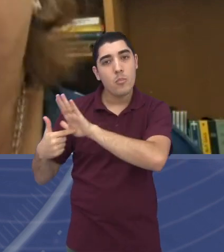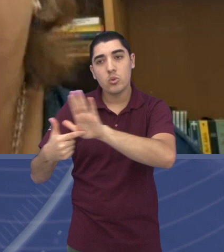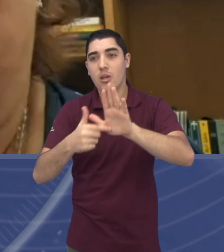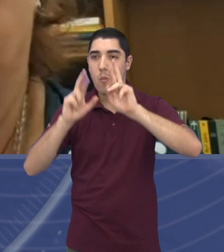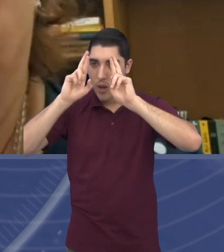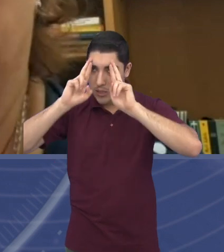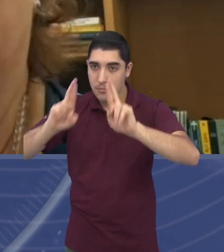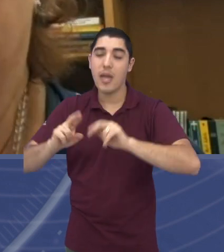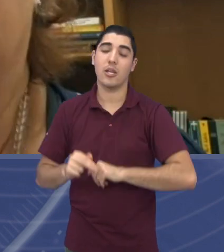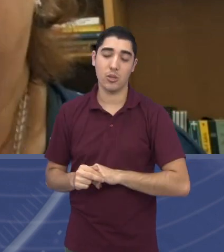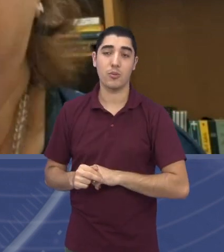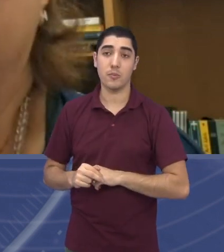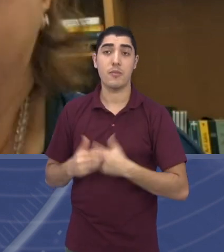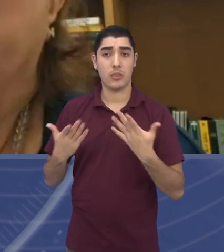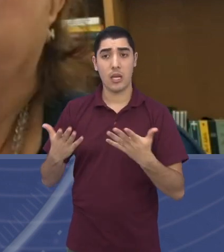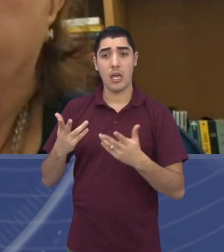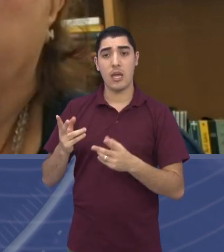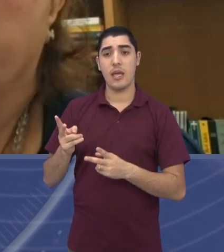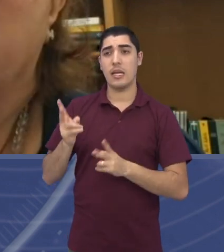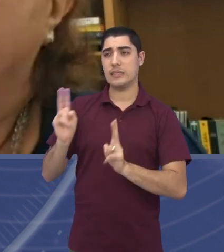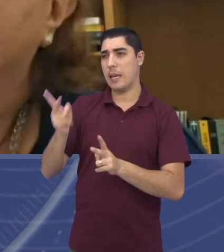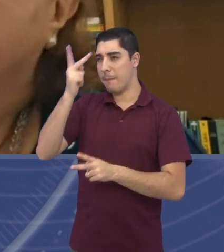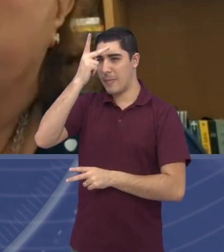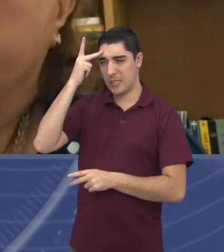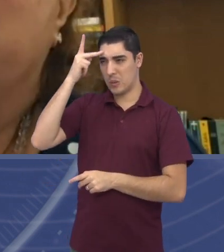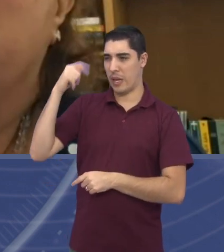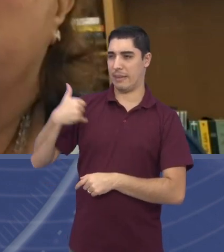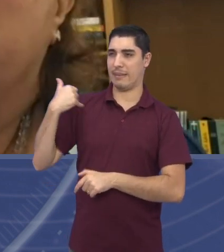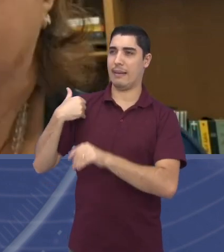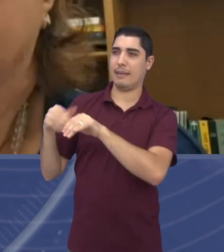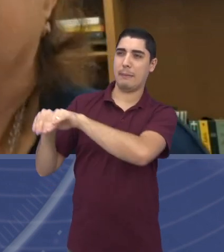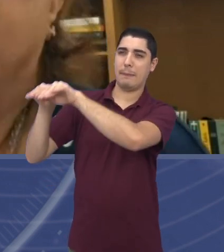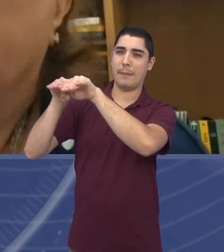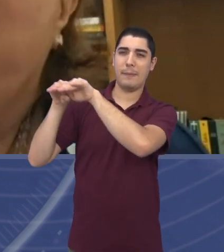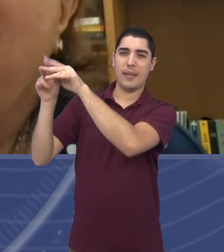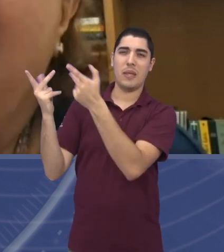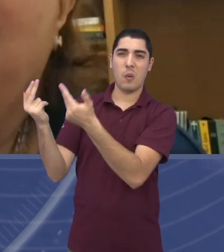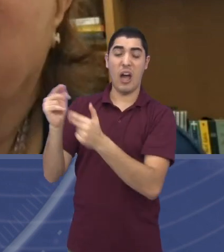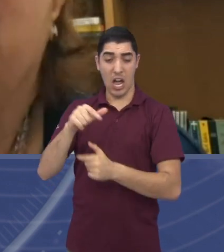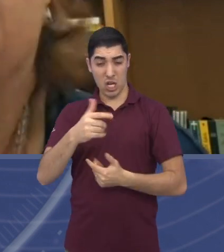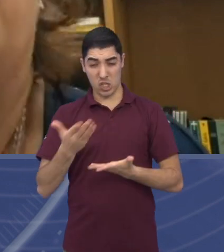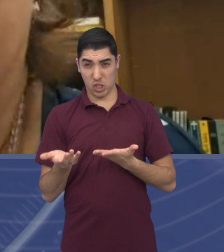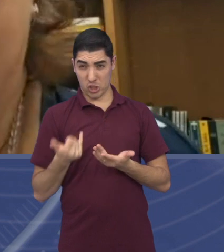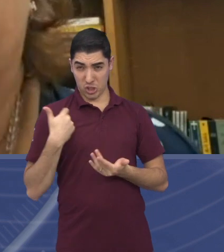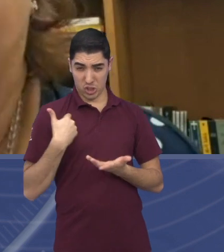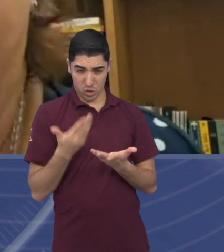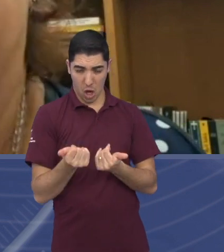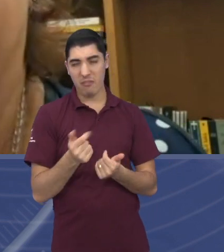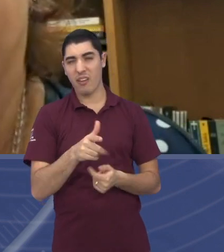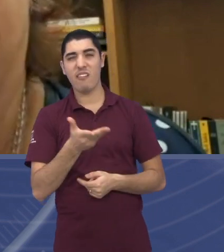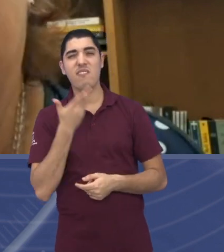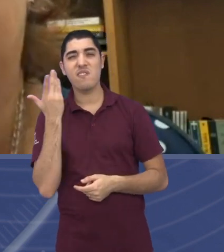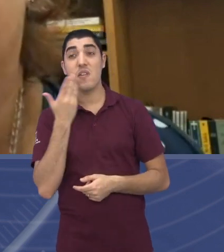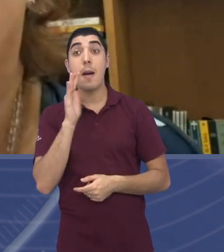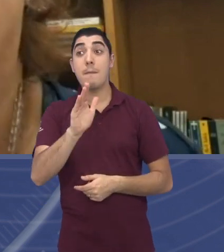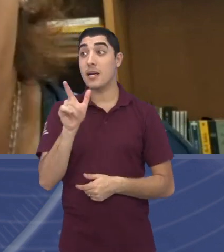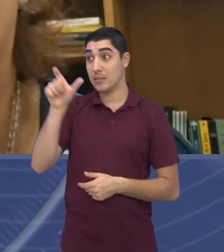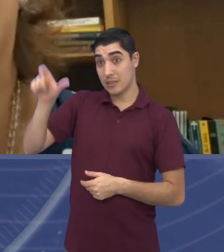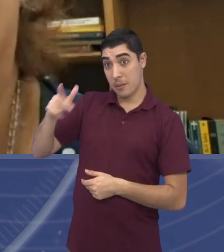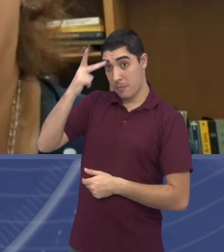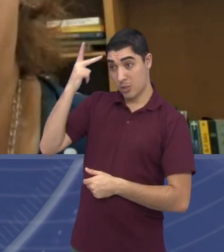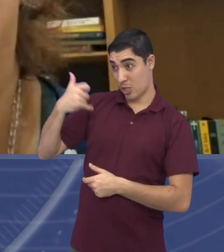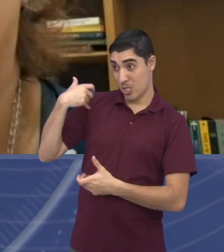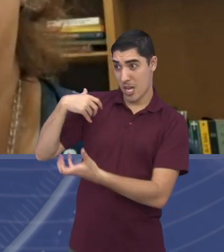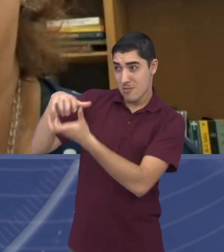coisa fantástica. Estar sempre entre os iguais, sempre da mesma idade, ser jovem é bárbaro, mas conviver com pessoas diferentes, de